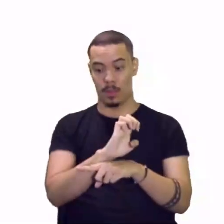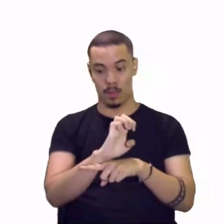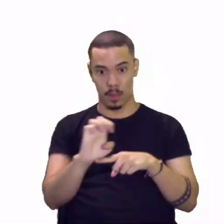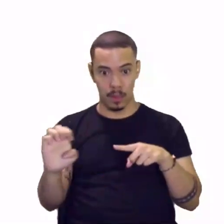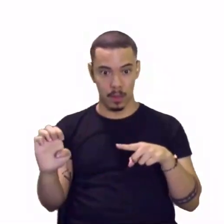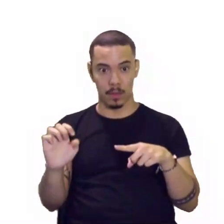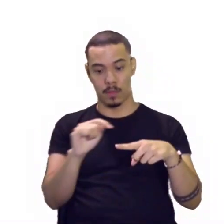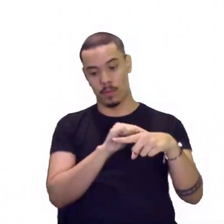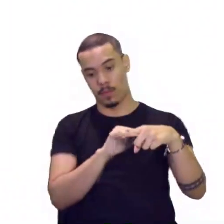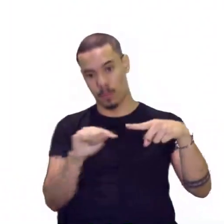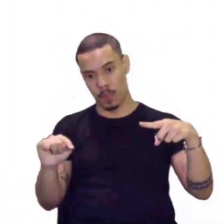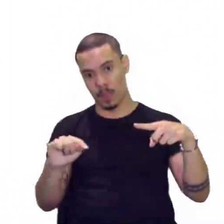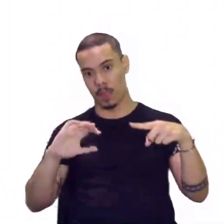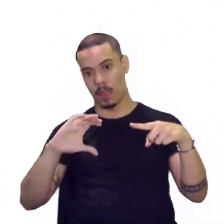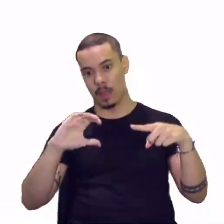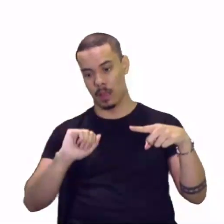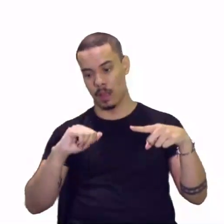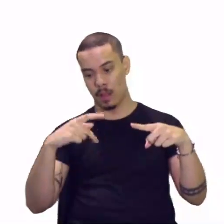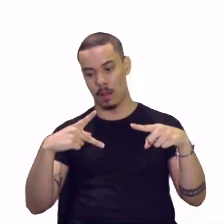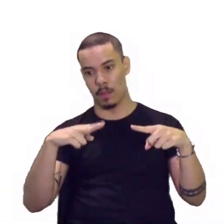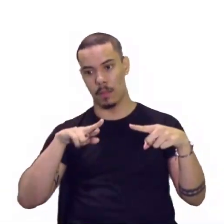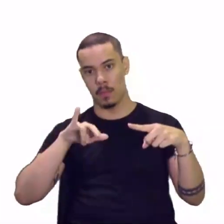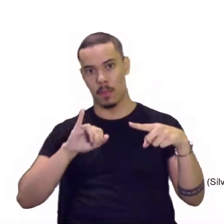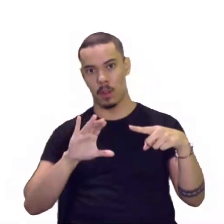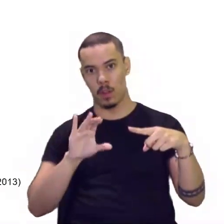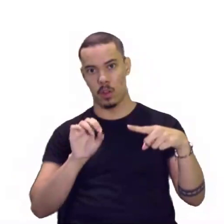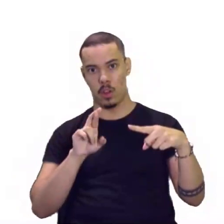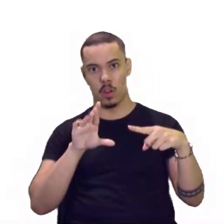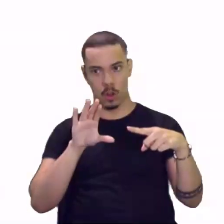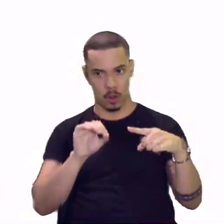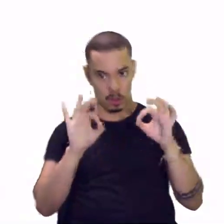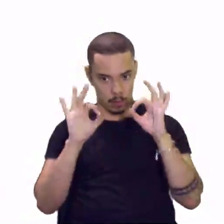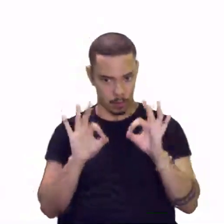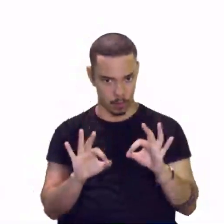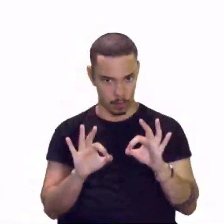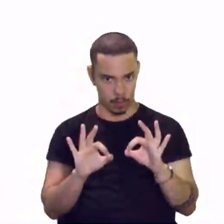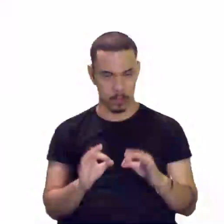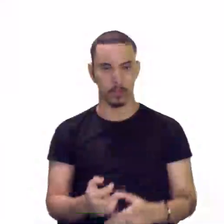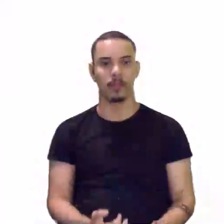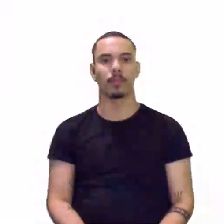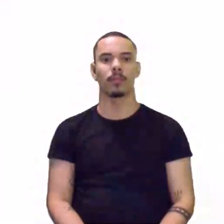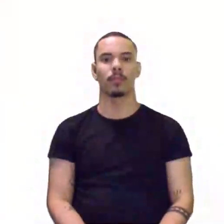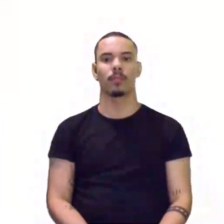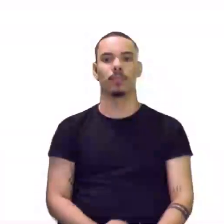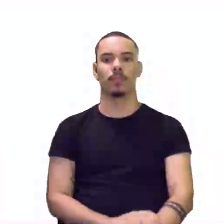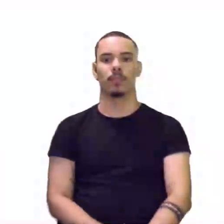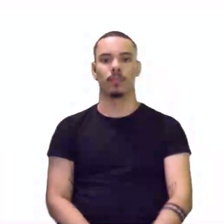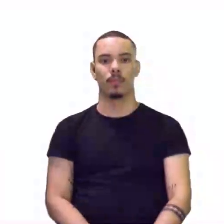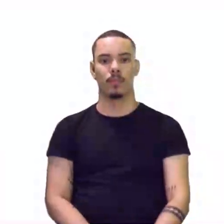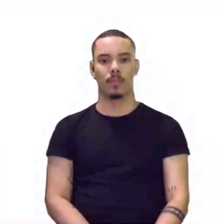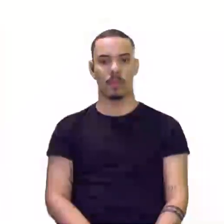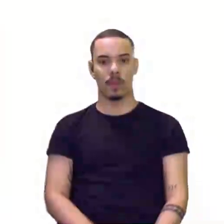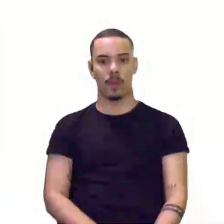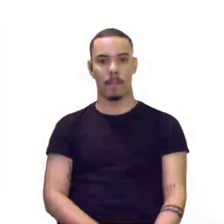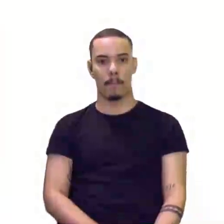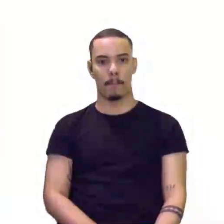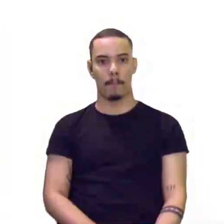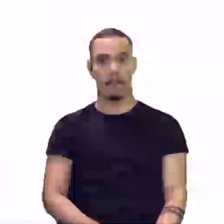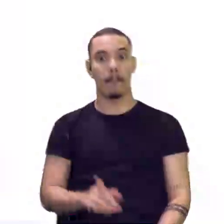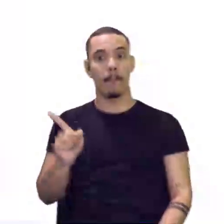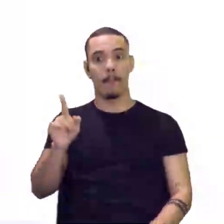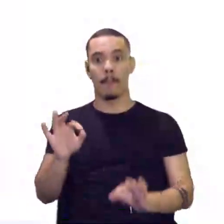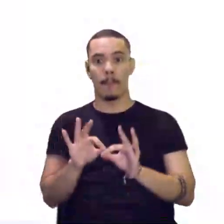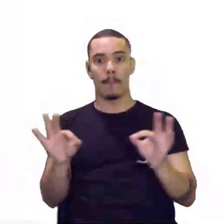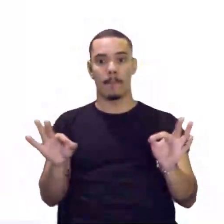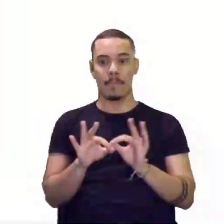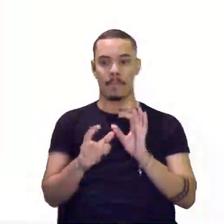de Capricórnio. Vamos lá, mais informações sobre o território brasileiro. Aqui, ó, a extensão do Brasil, como foi falado